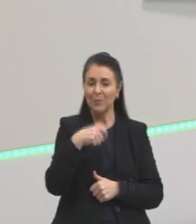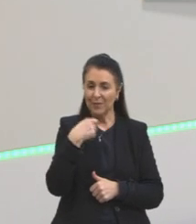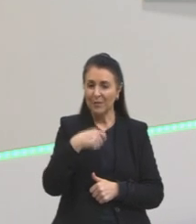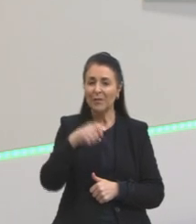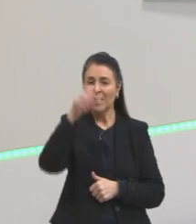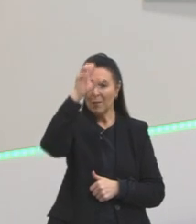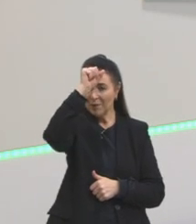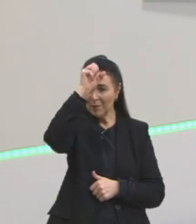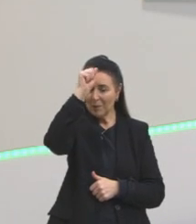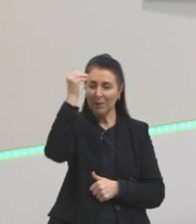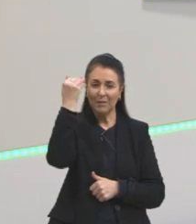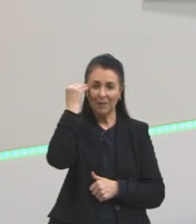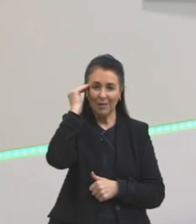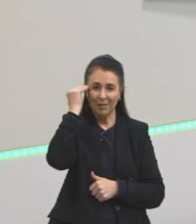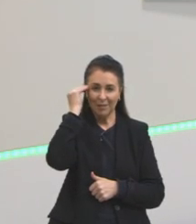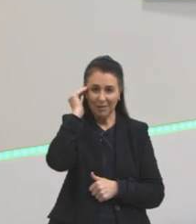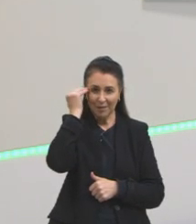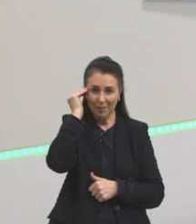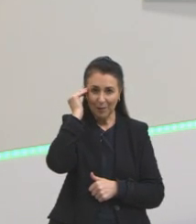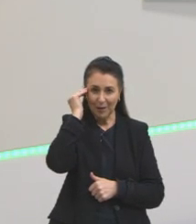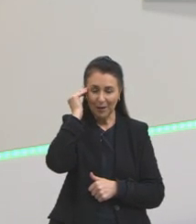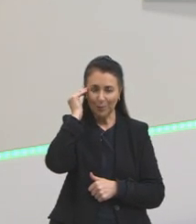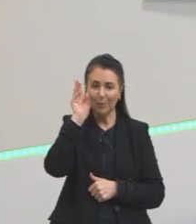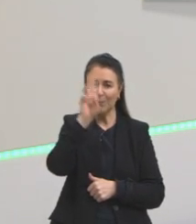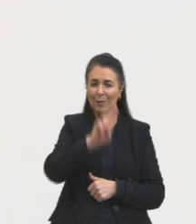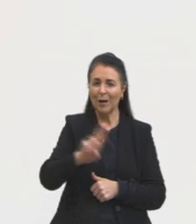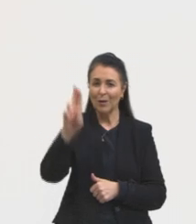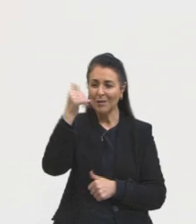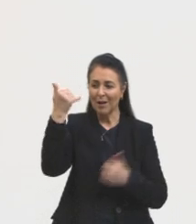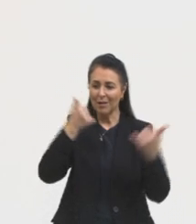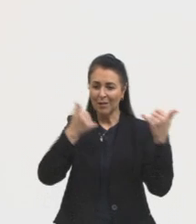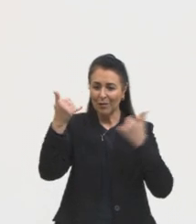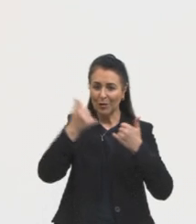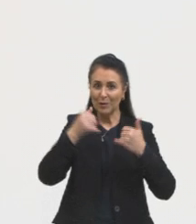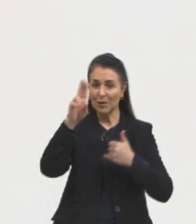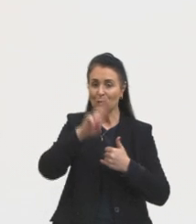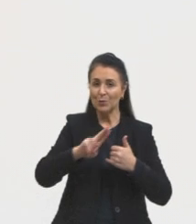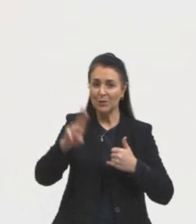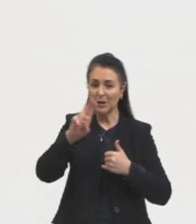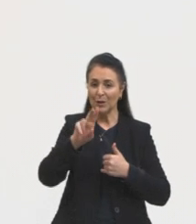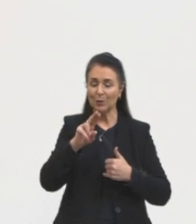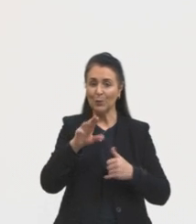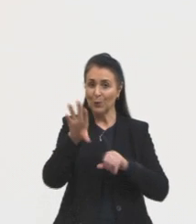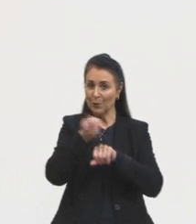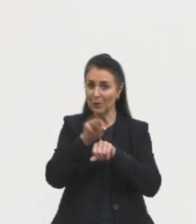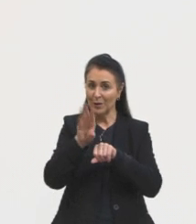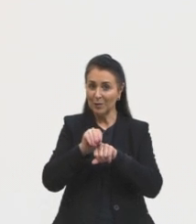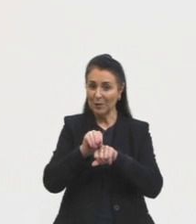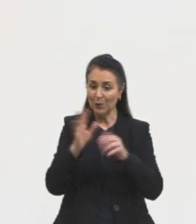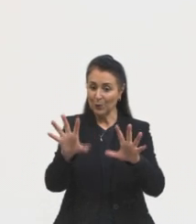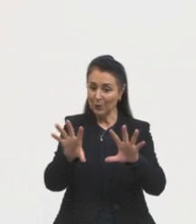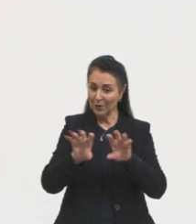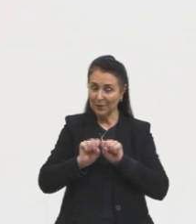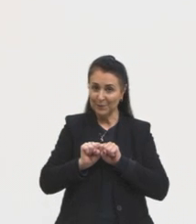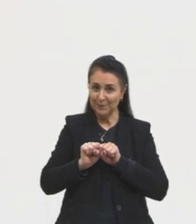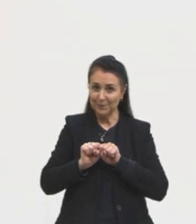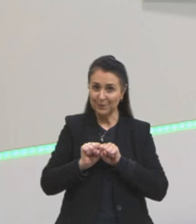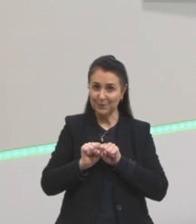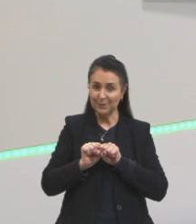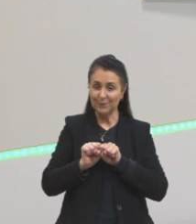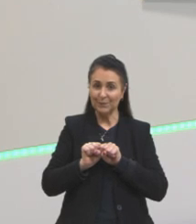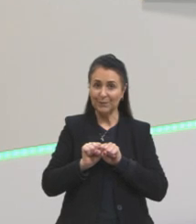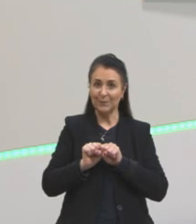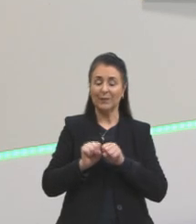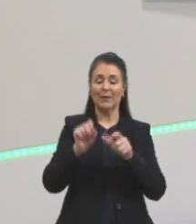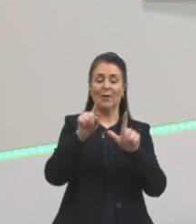tem que se instrumentalizar para conseguir extrair as informações e aplicar nosso conhecimento então aqui o que o desenho aqui foi